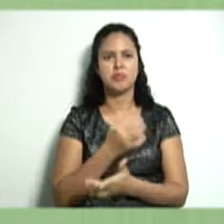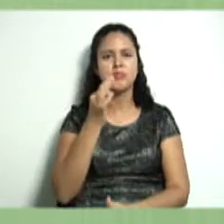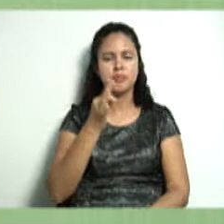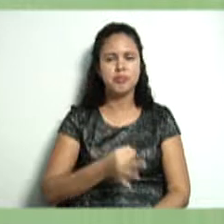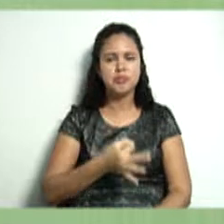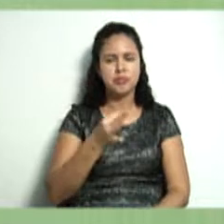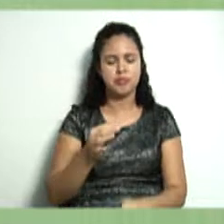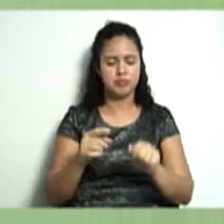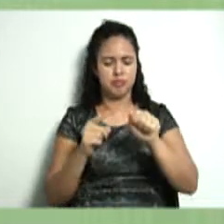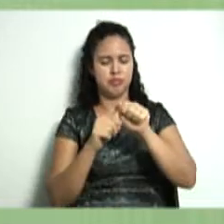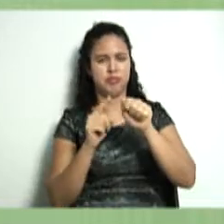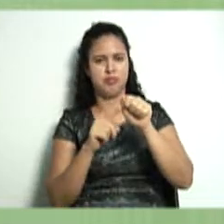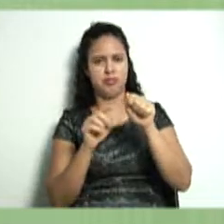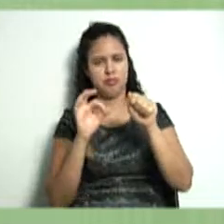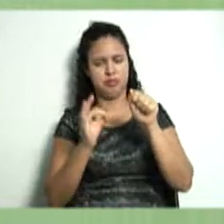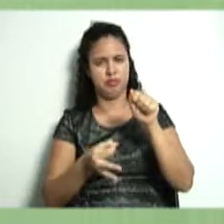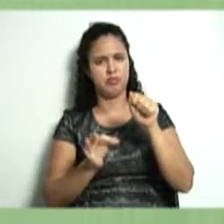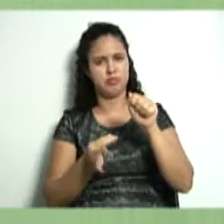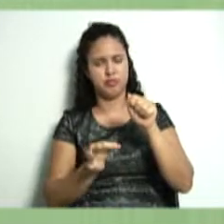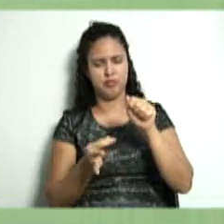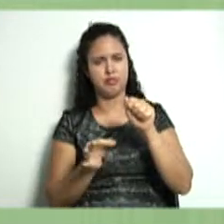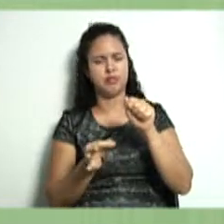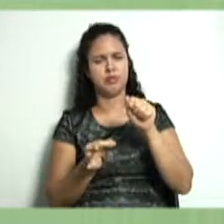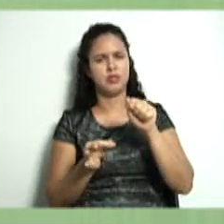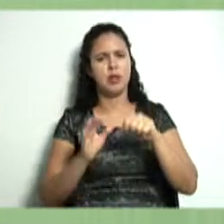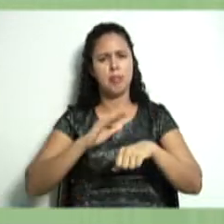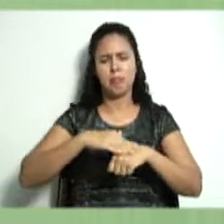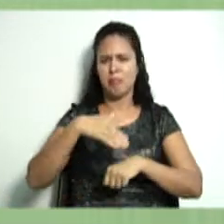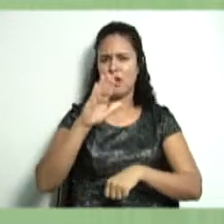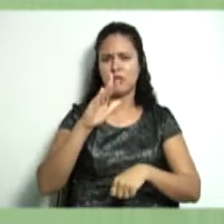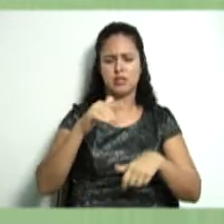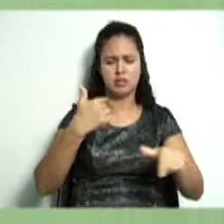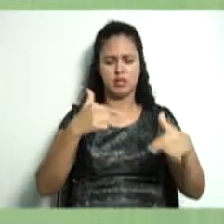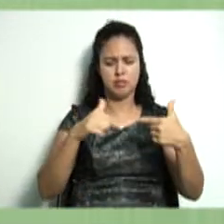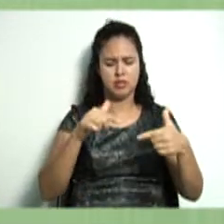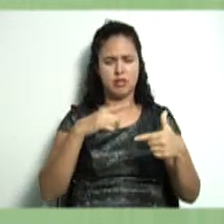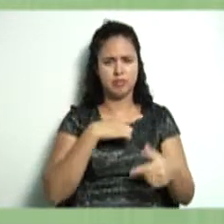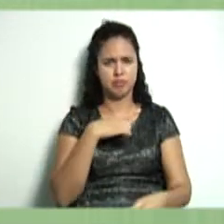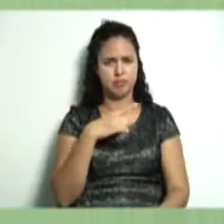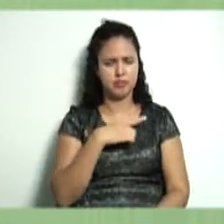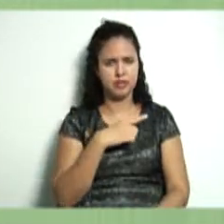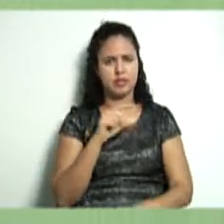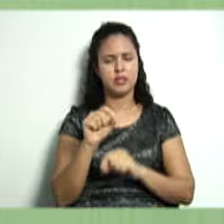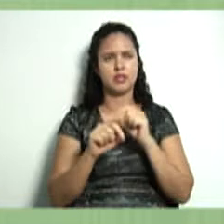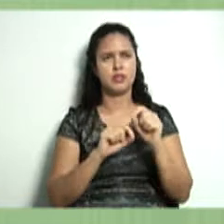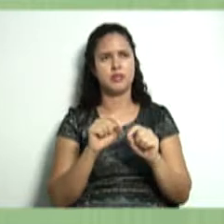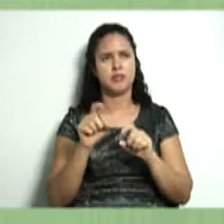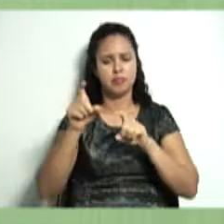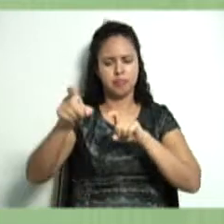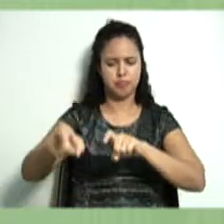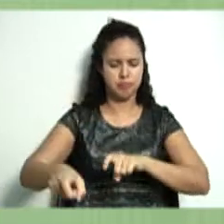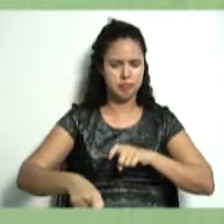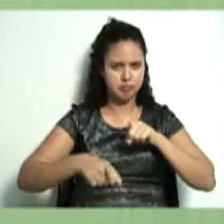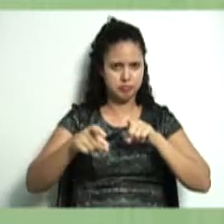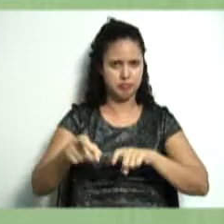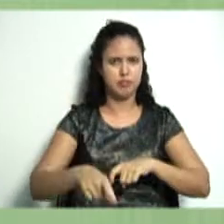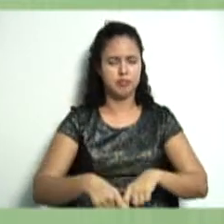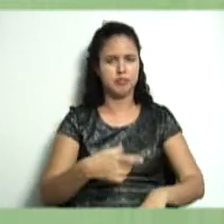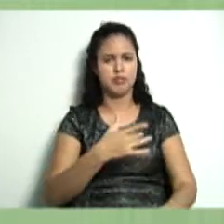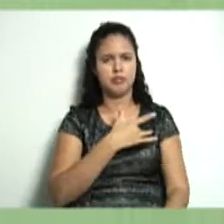A. Então, os ramos do cooperativismo que mais empregam, mais geram emprego, é o